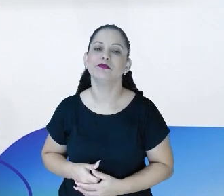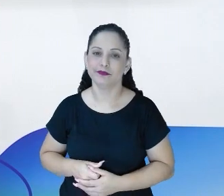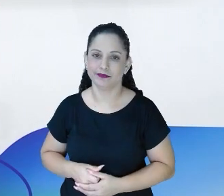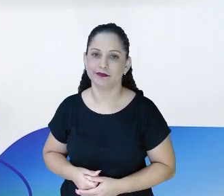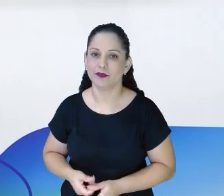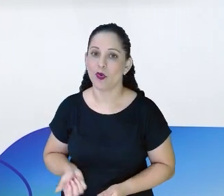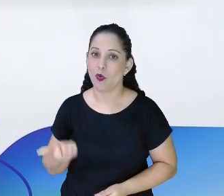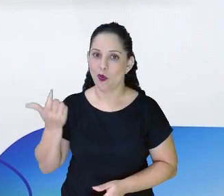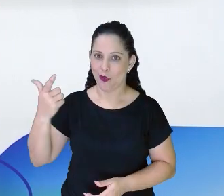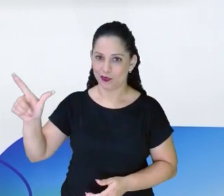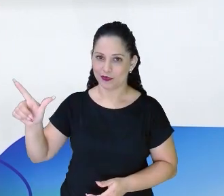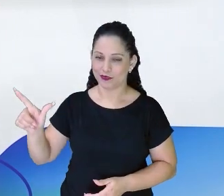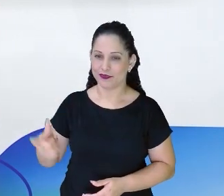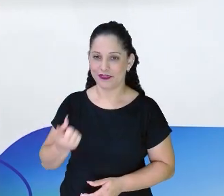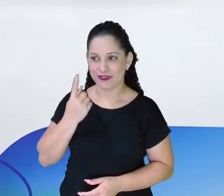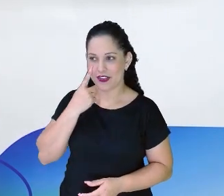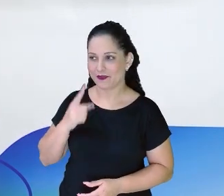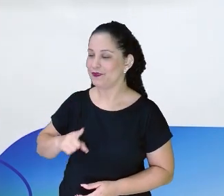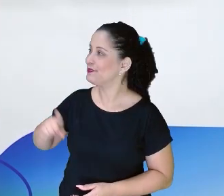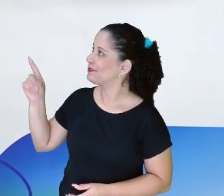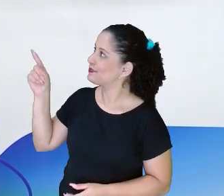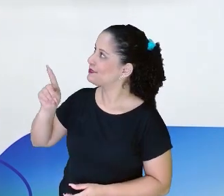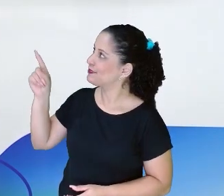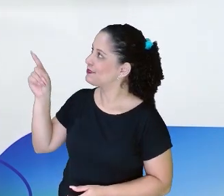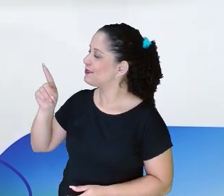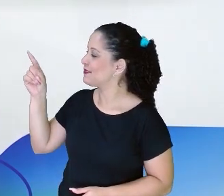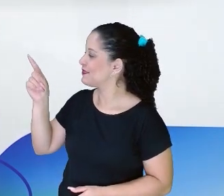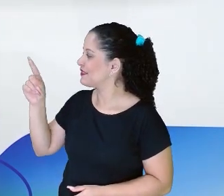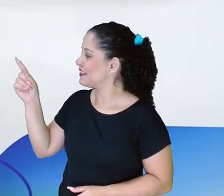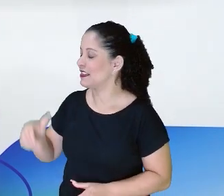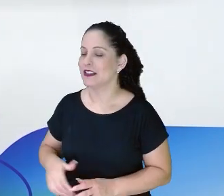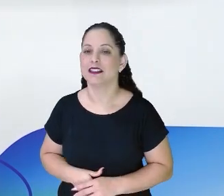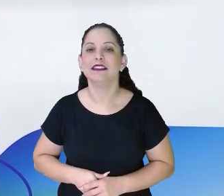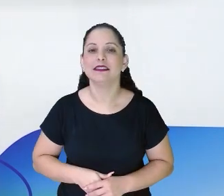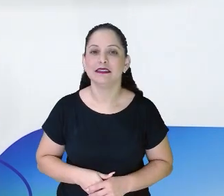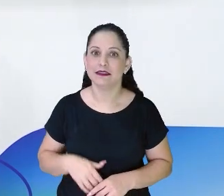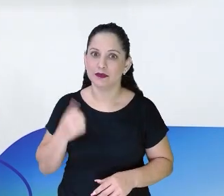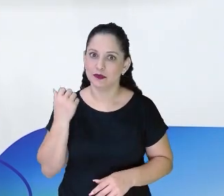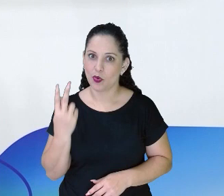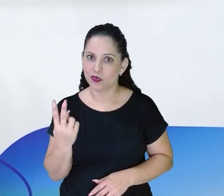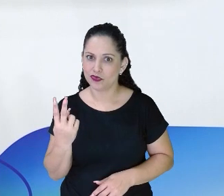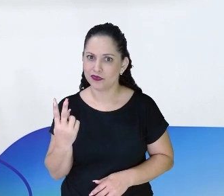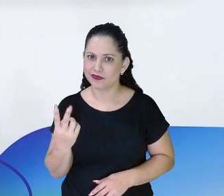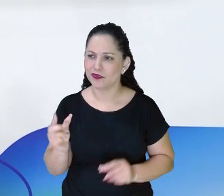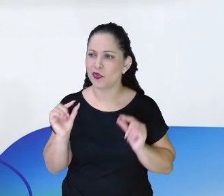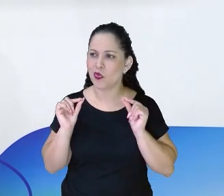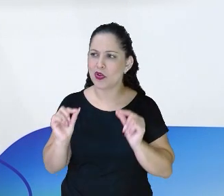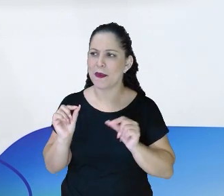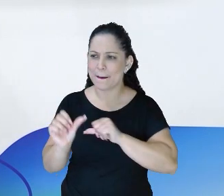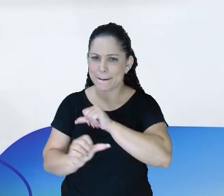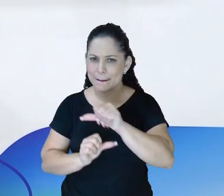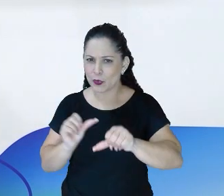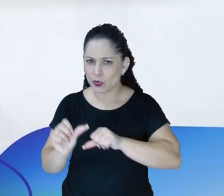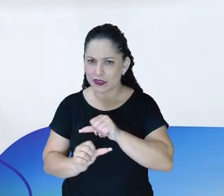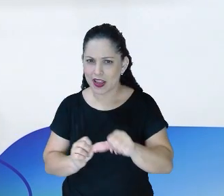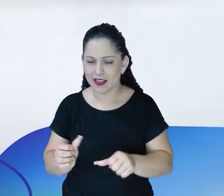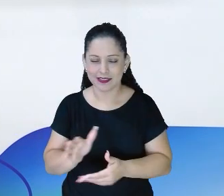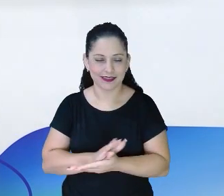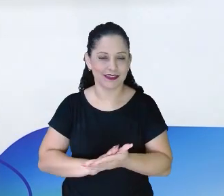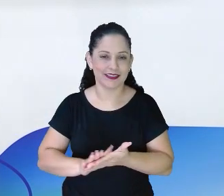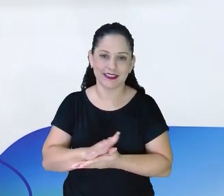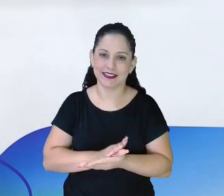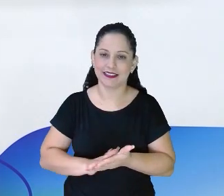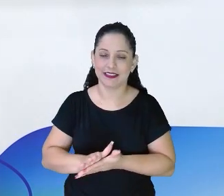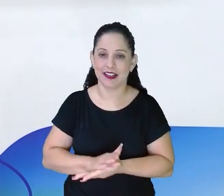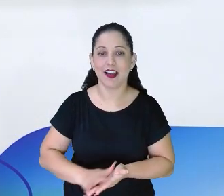uma? Podemos sim. Eita, professora, 2 algarismos não altera em nada. Lembra quando eu falei